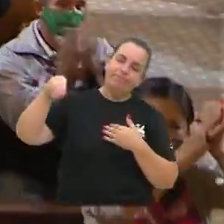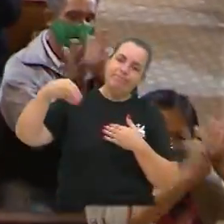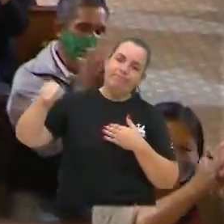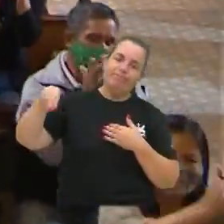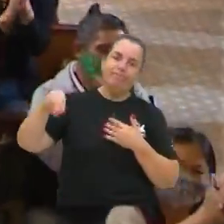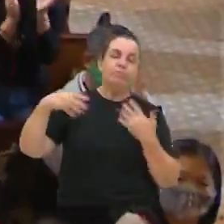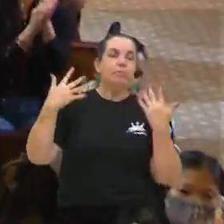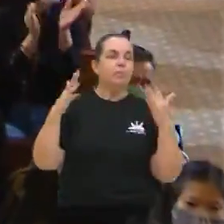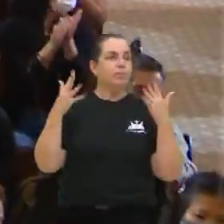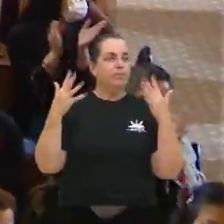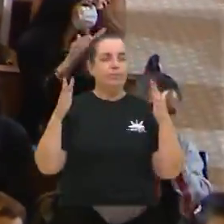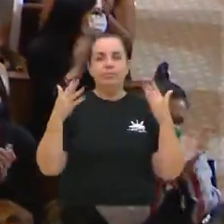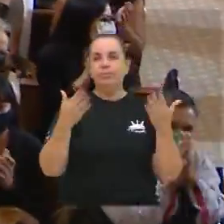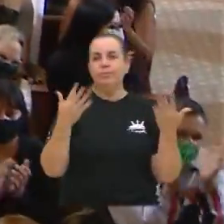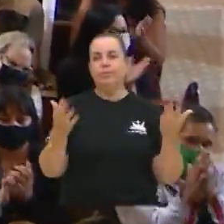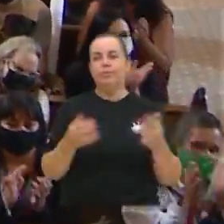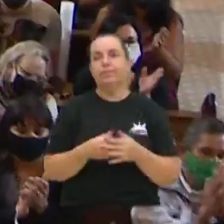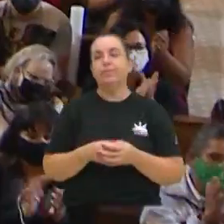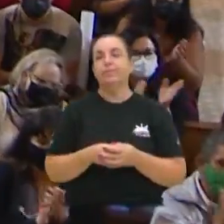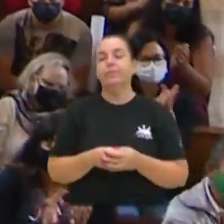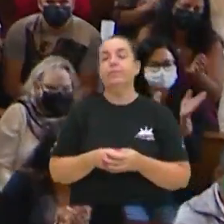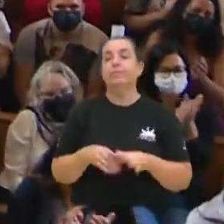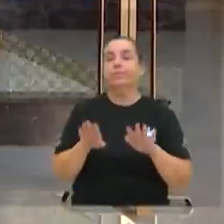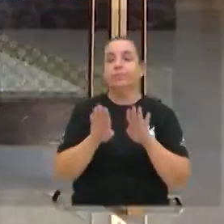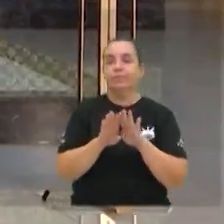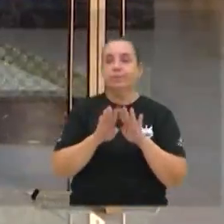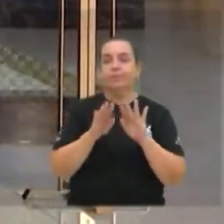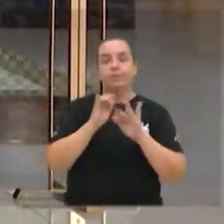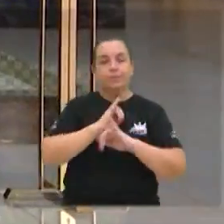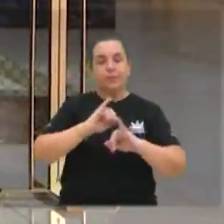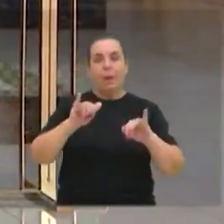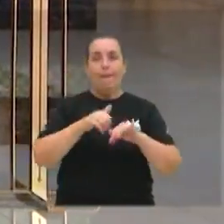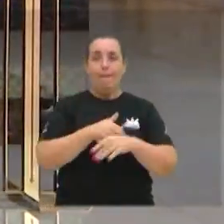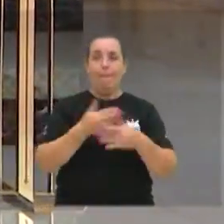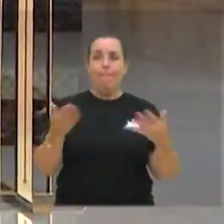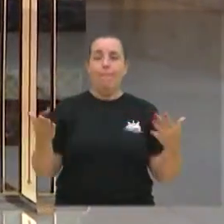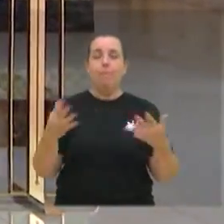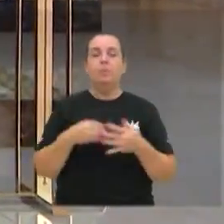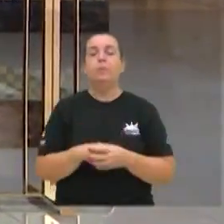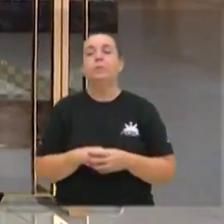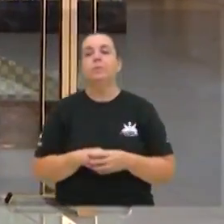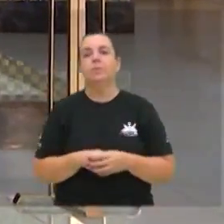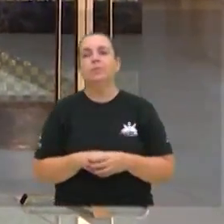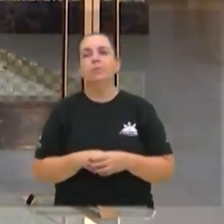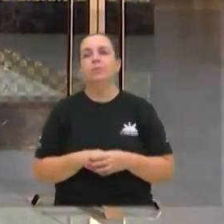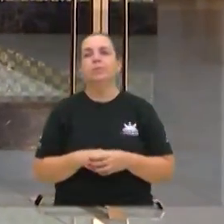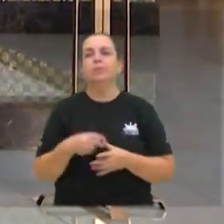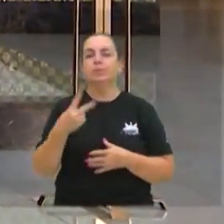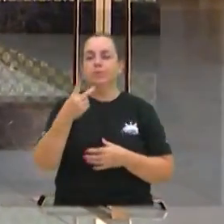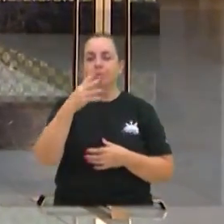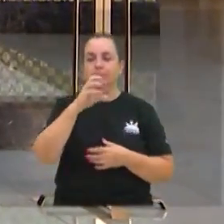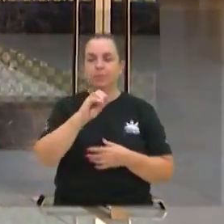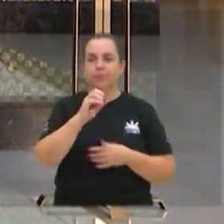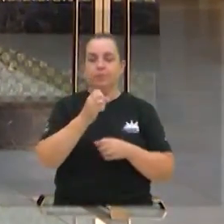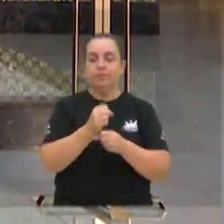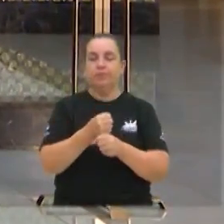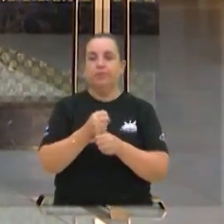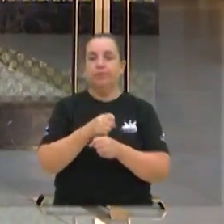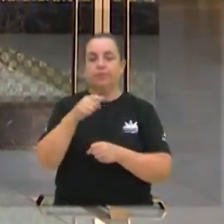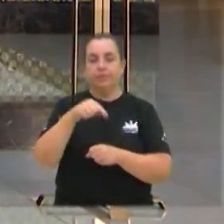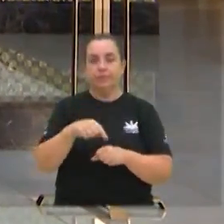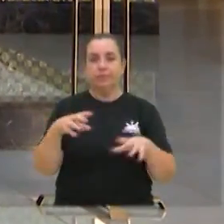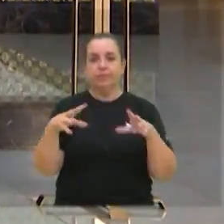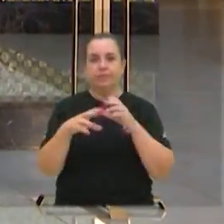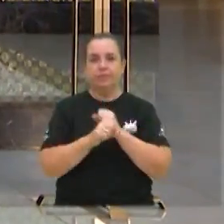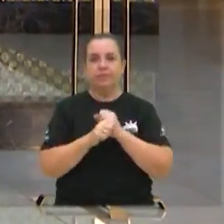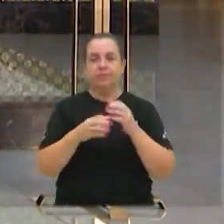sacristão. E eu gostaria de dizer, filho, 20 anos, este ano completando